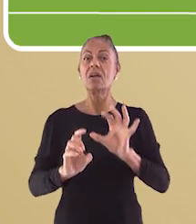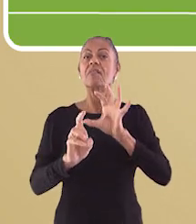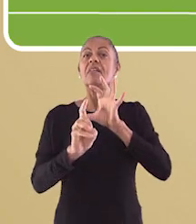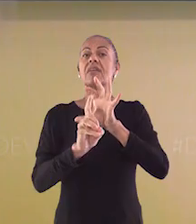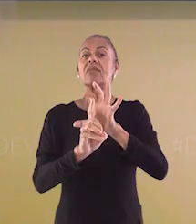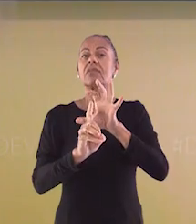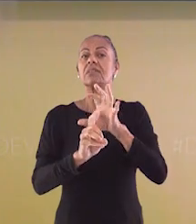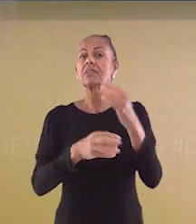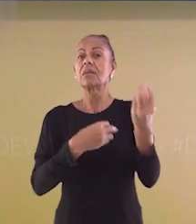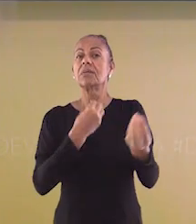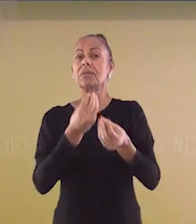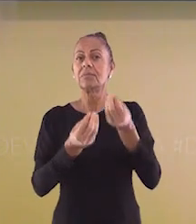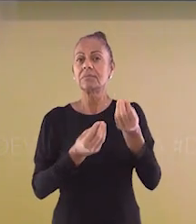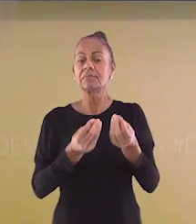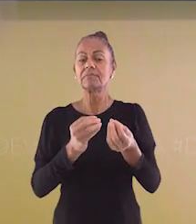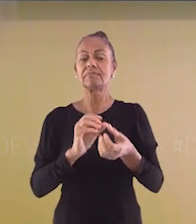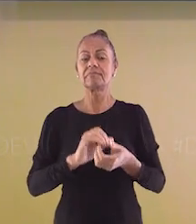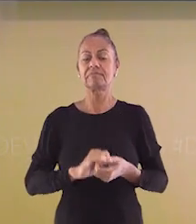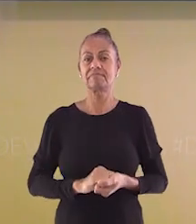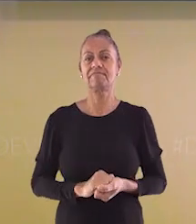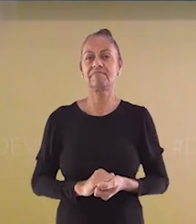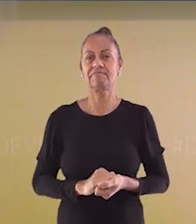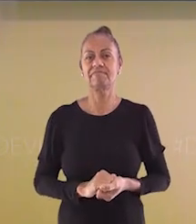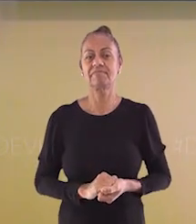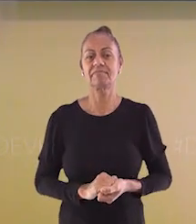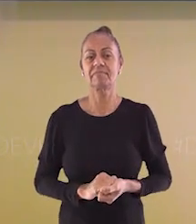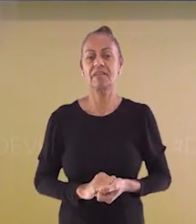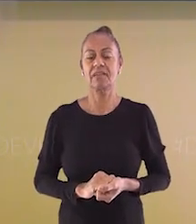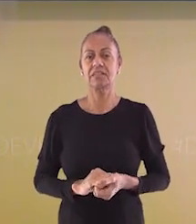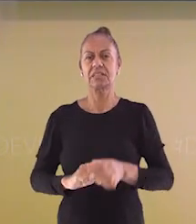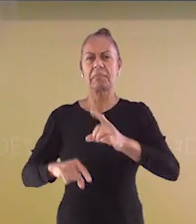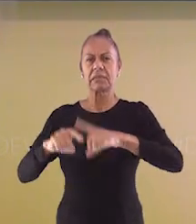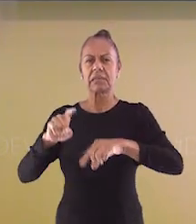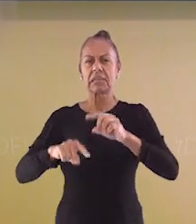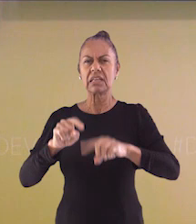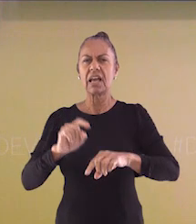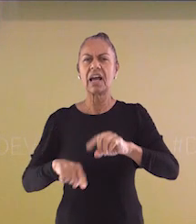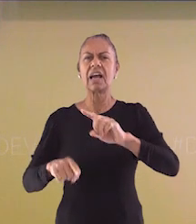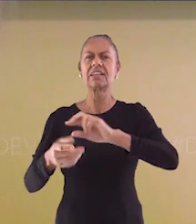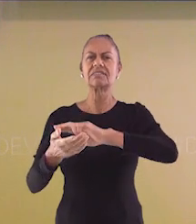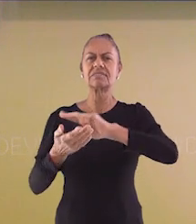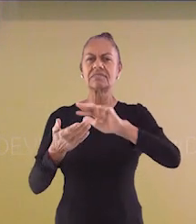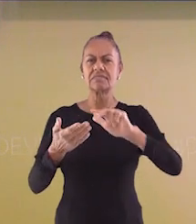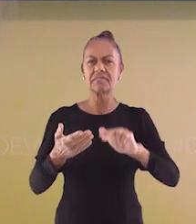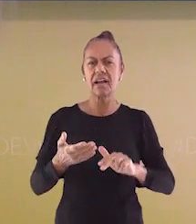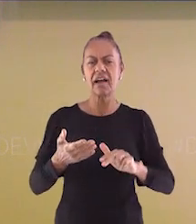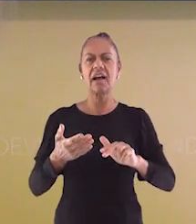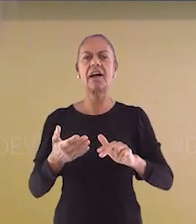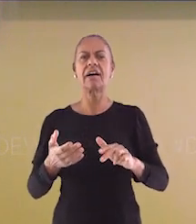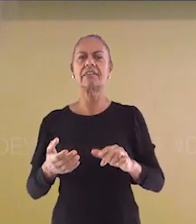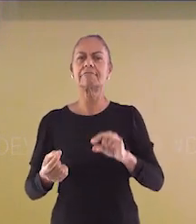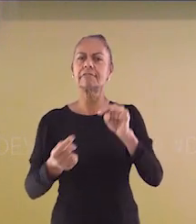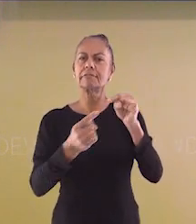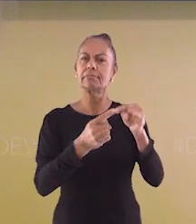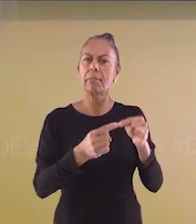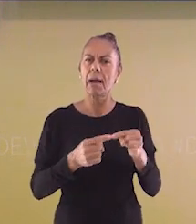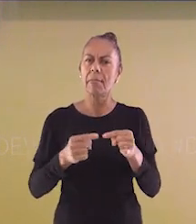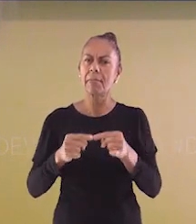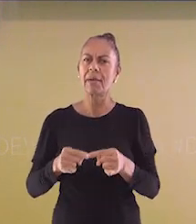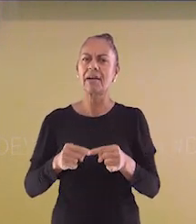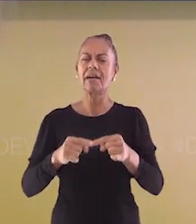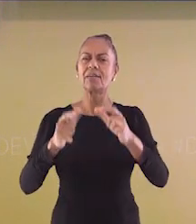resposta? A resposta que a gente tem é essa aqui, gente. O descarte adequado de resíduos os destina a armazenagem e